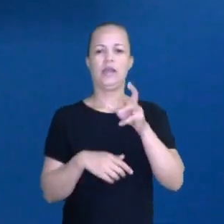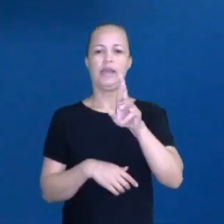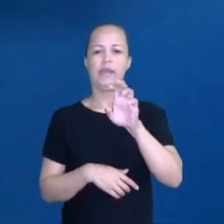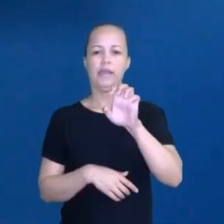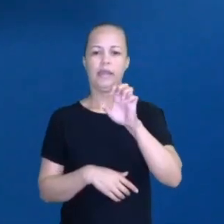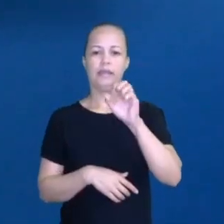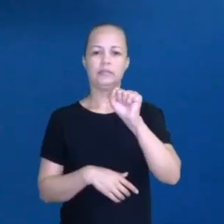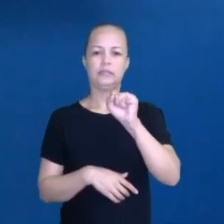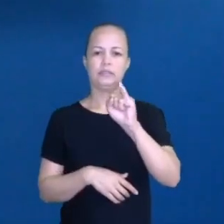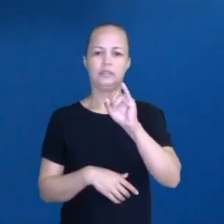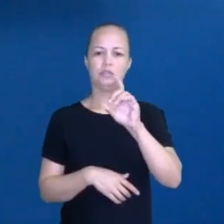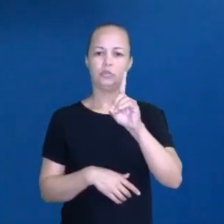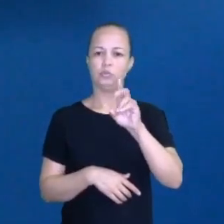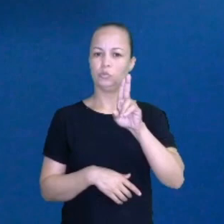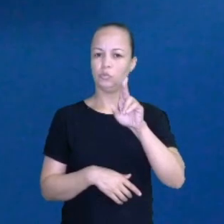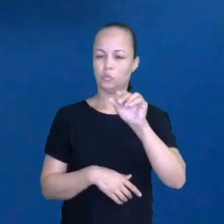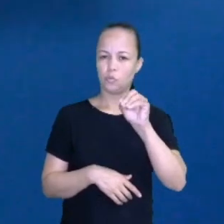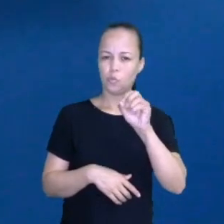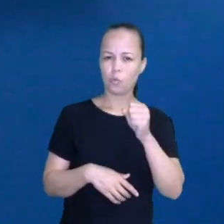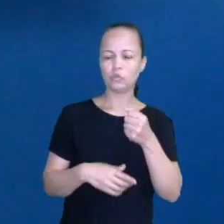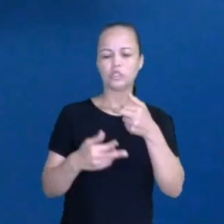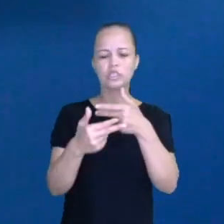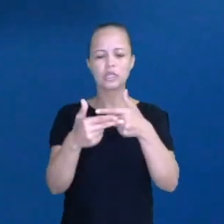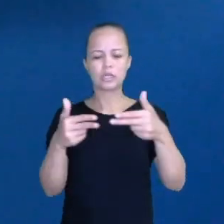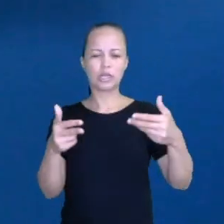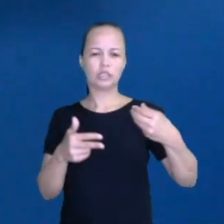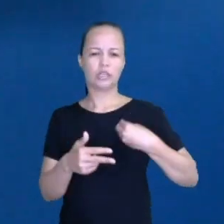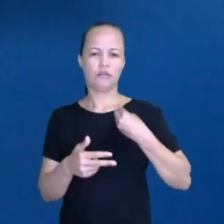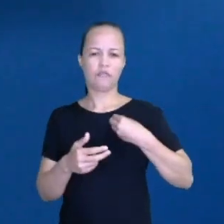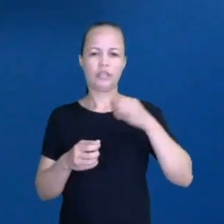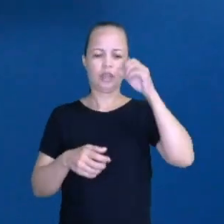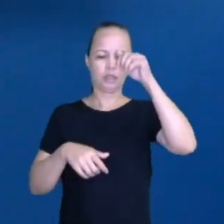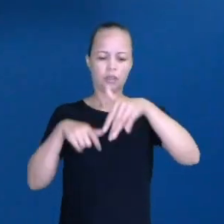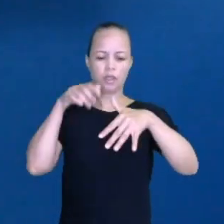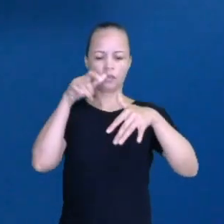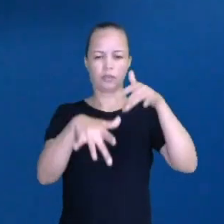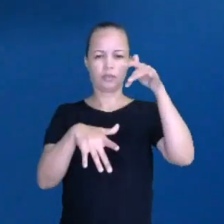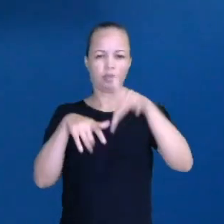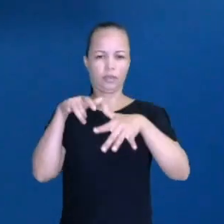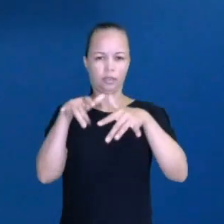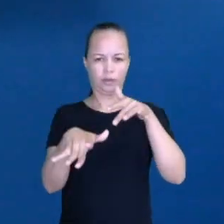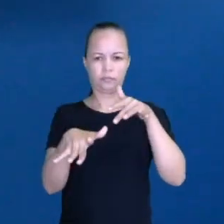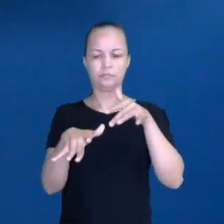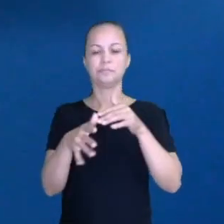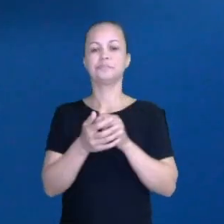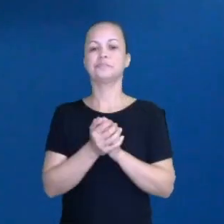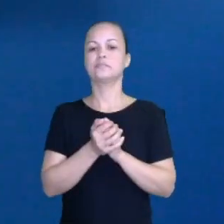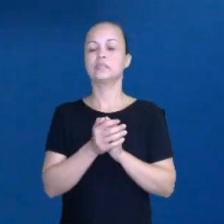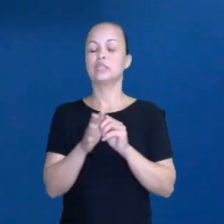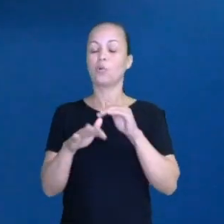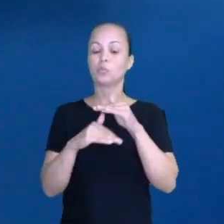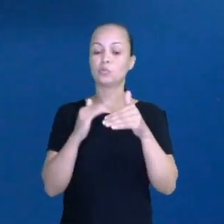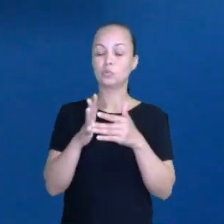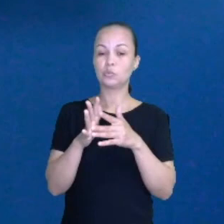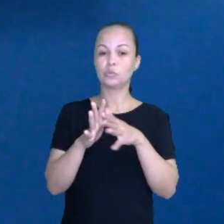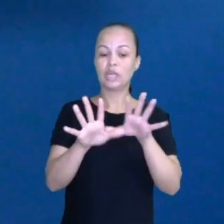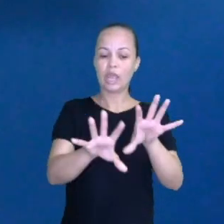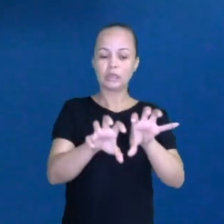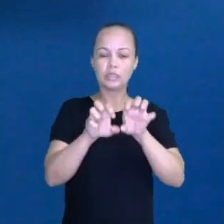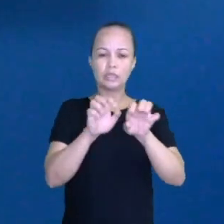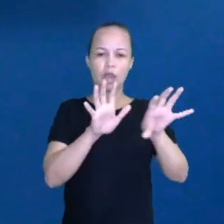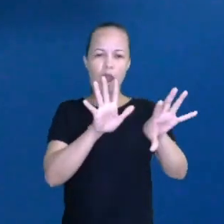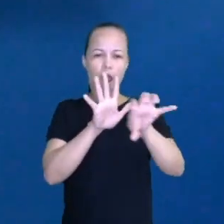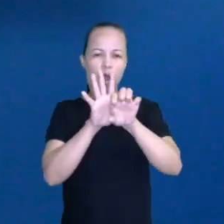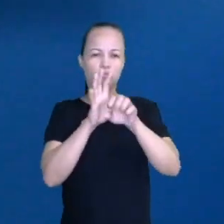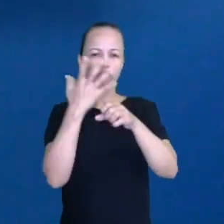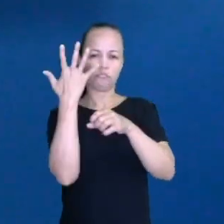isso mesmo, que a gente comumente chama de lixo, ok? Então tudo que a gente tira da natureza para a